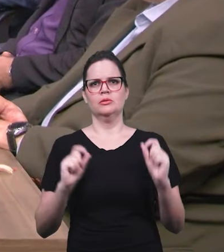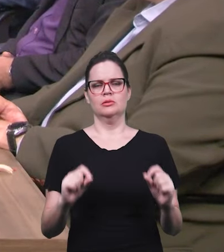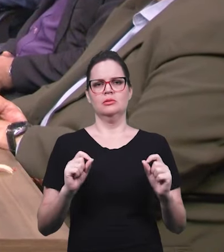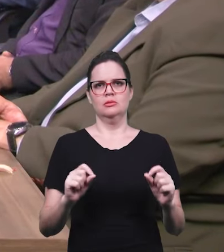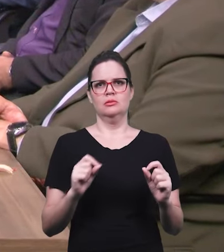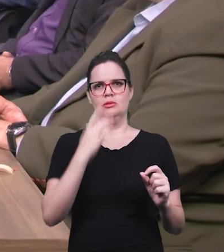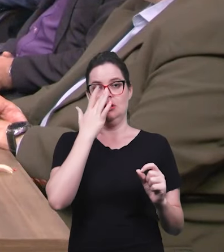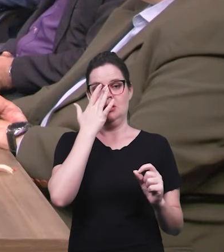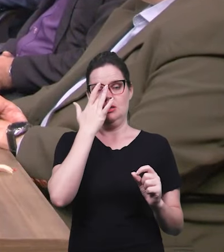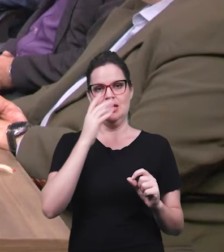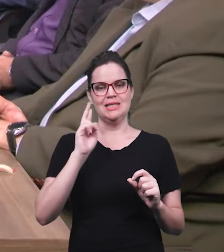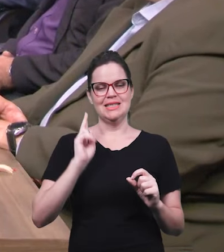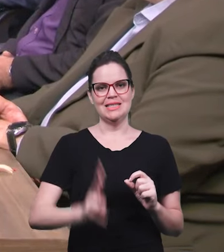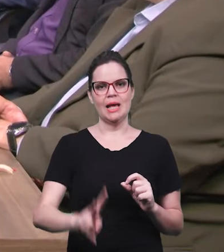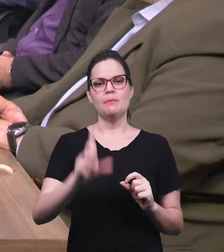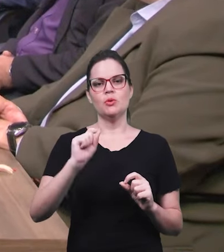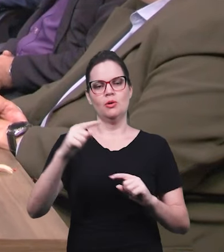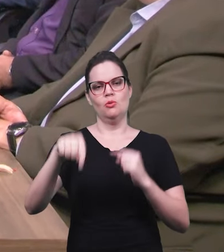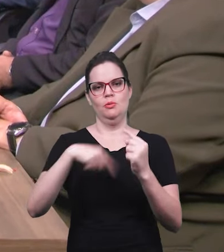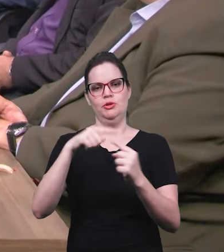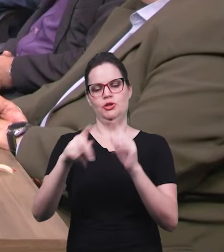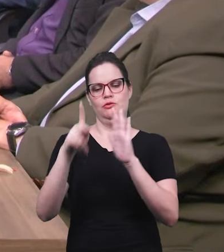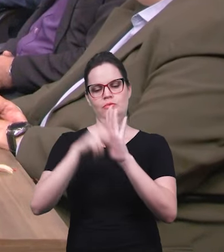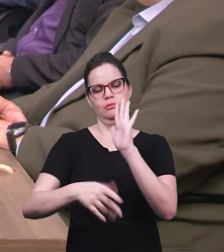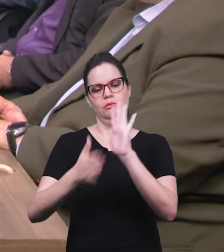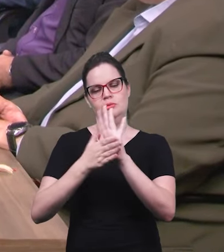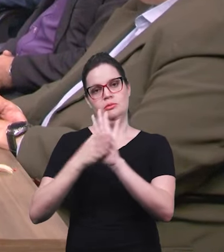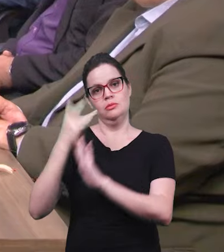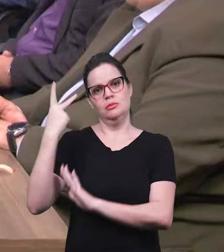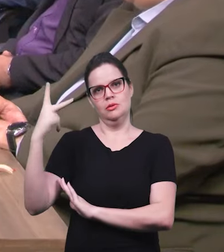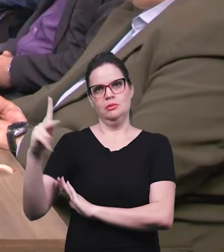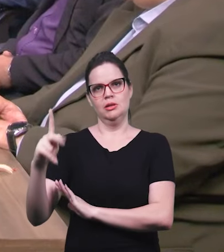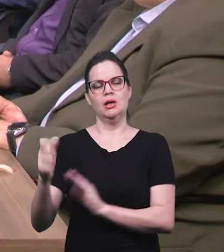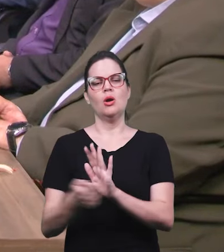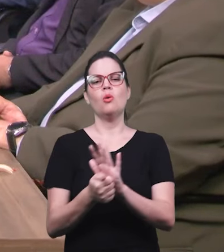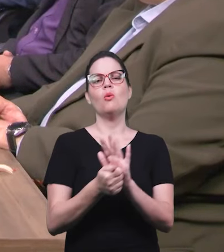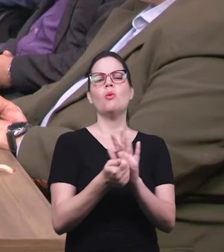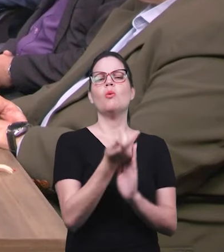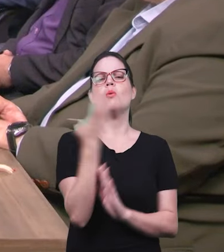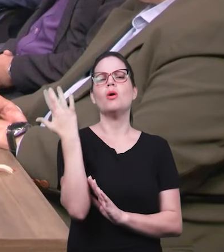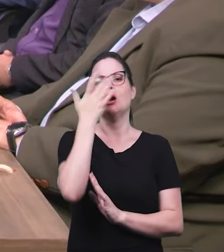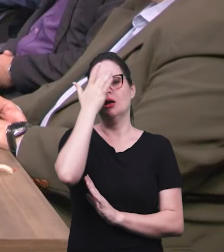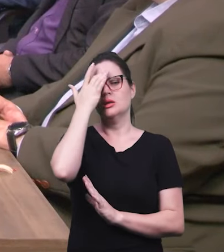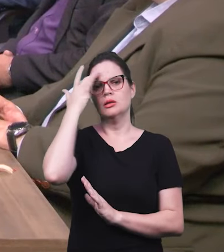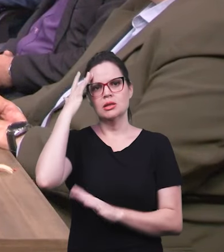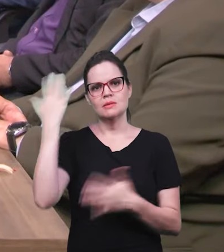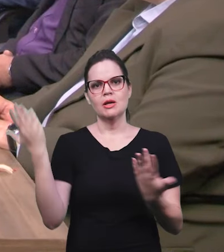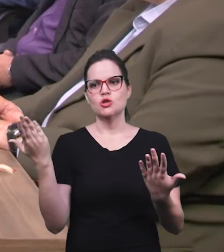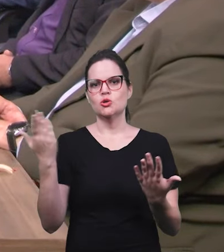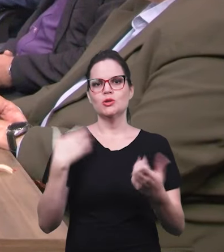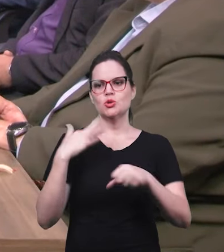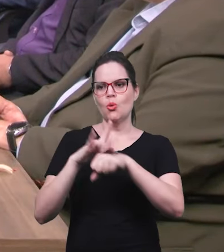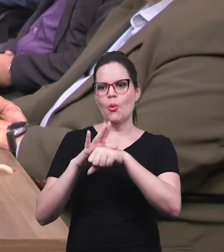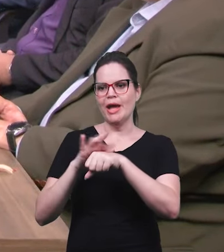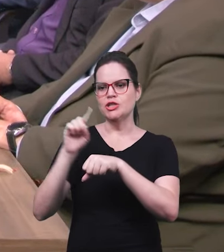que Deus quer fazer. Quantas pessoas que não estavam doentes, que estavam tocando em Jesus